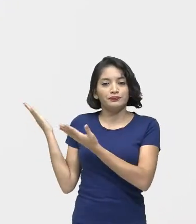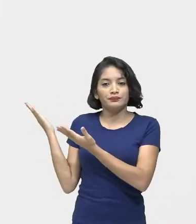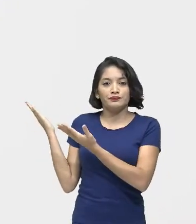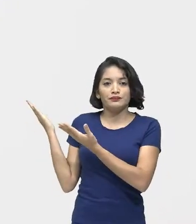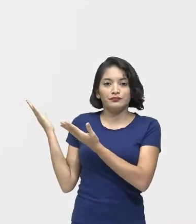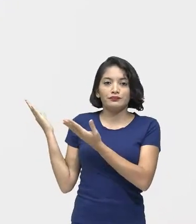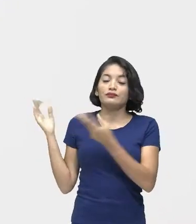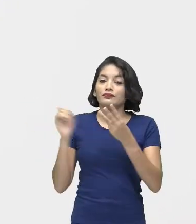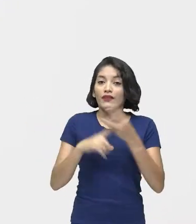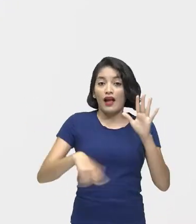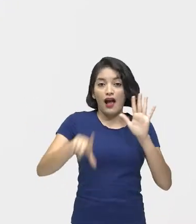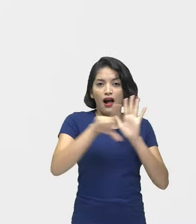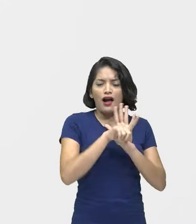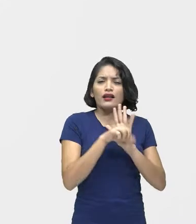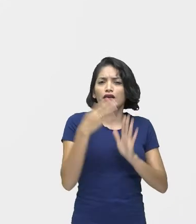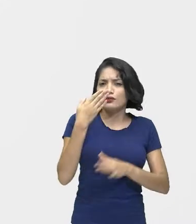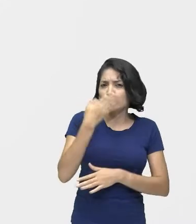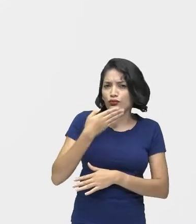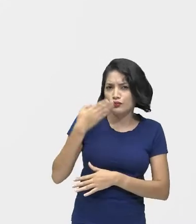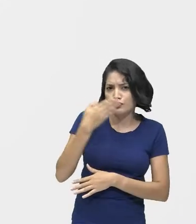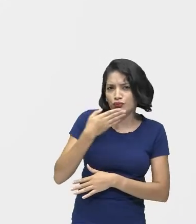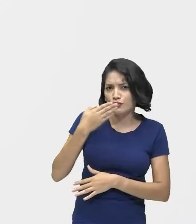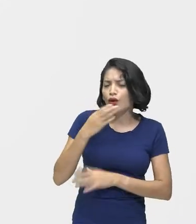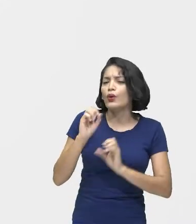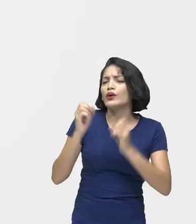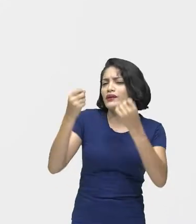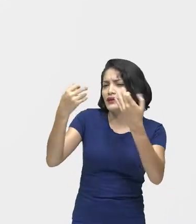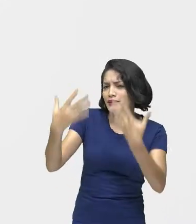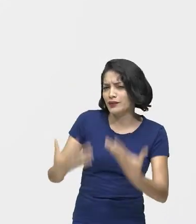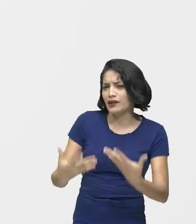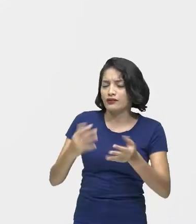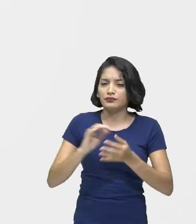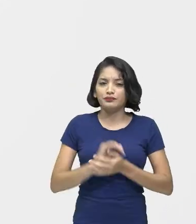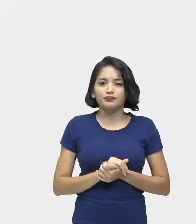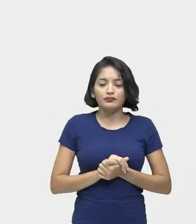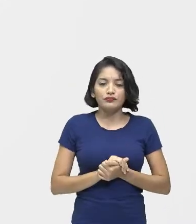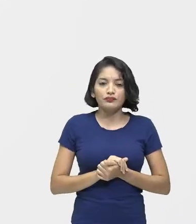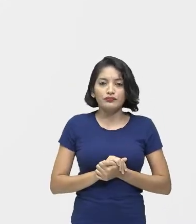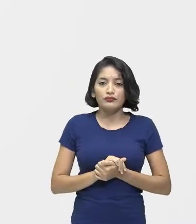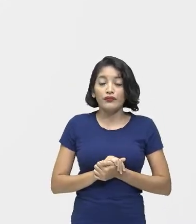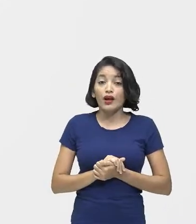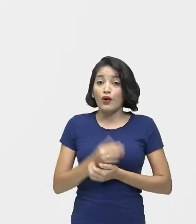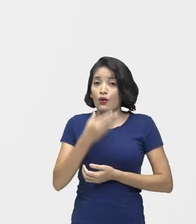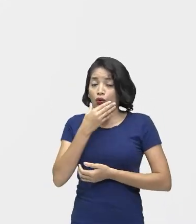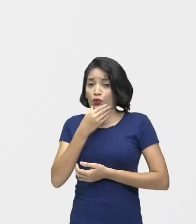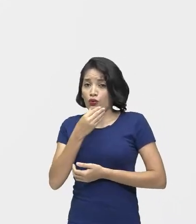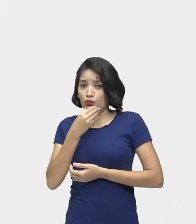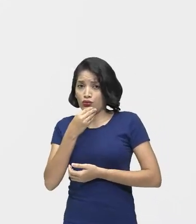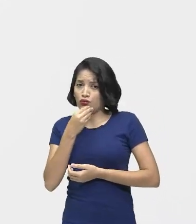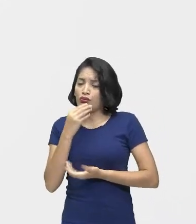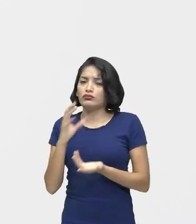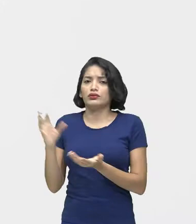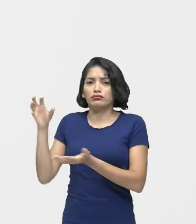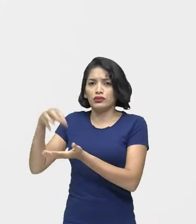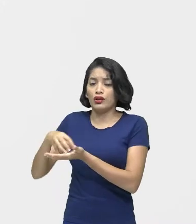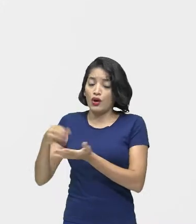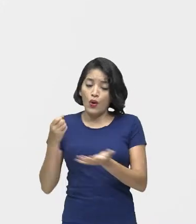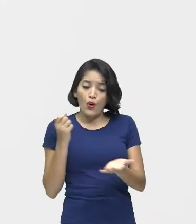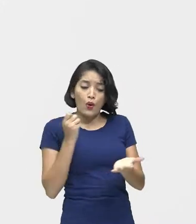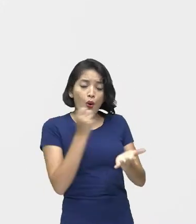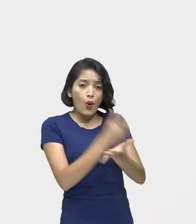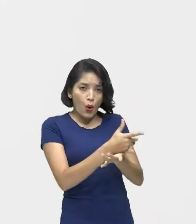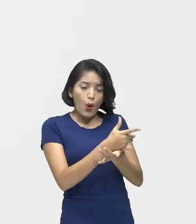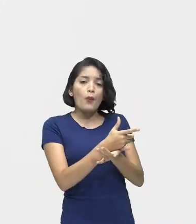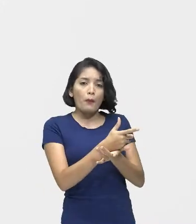do açúcar. A lei do açúcar dizia o seguinte, os colonos só podiam comprar o